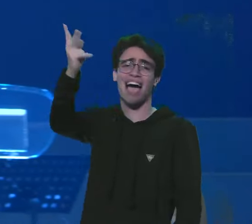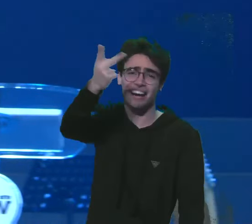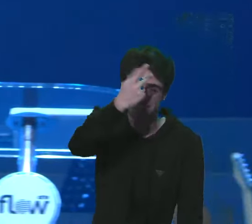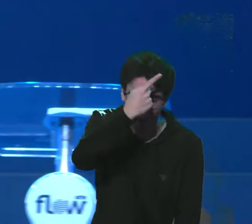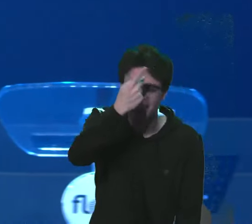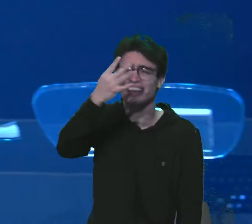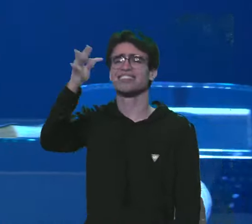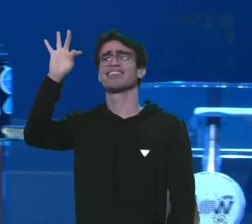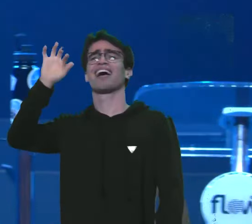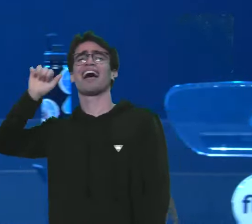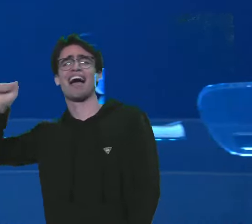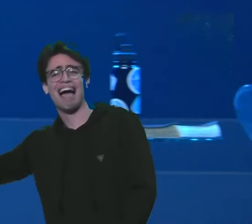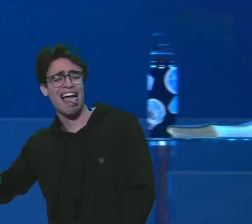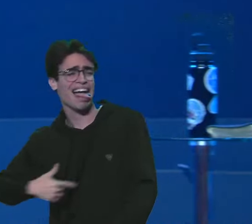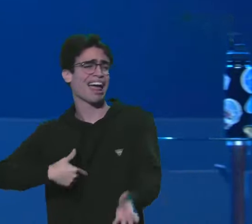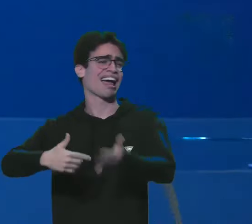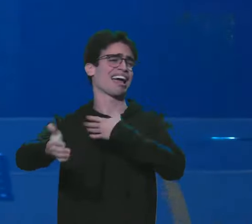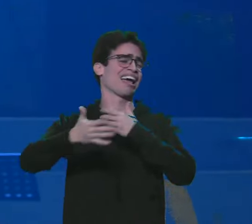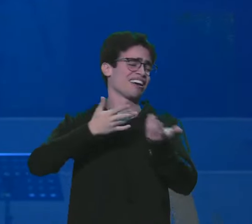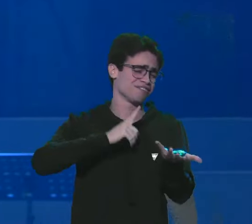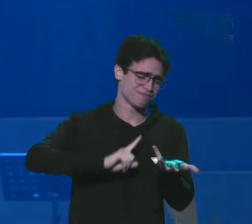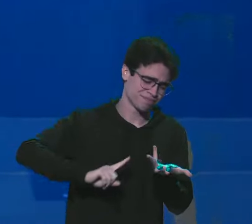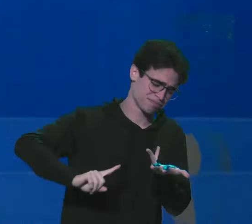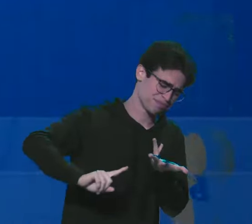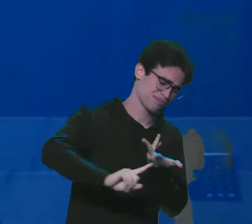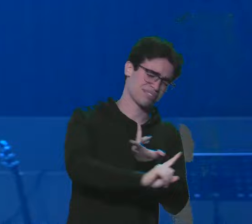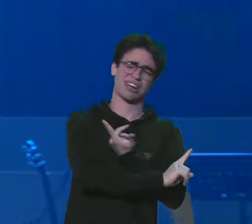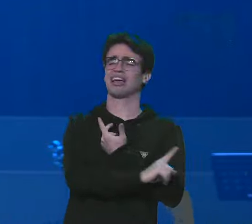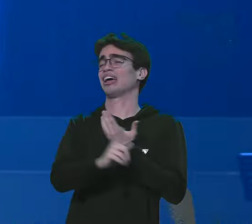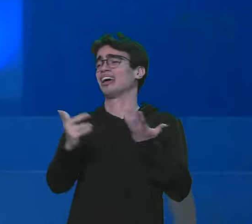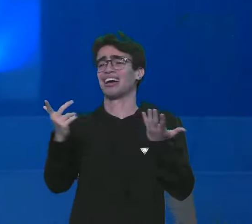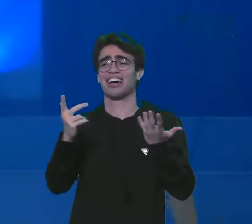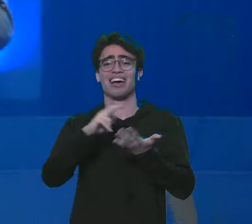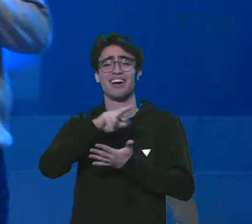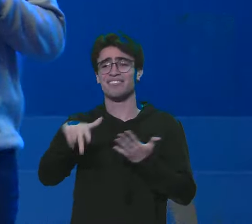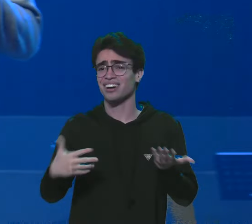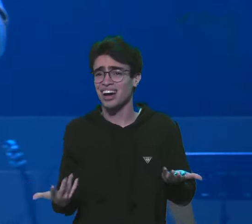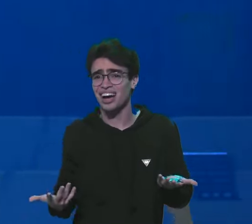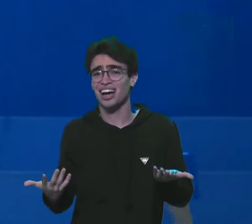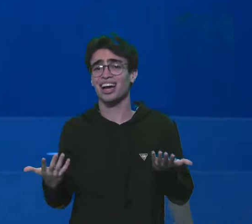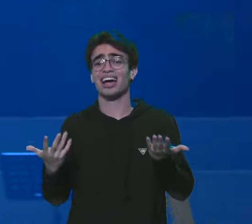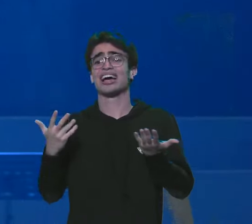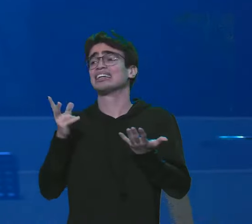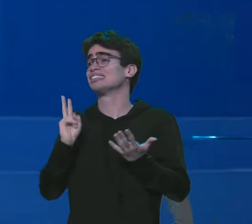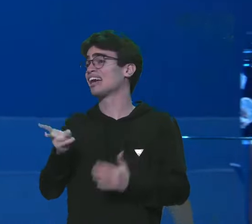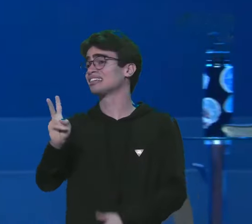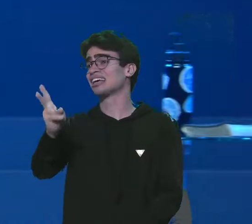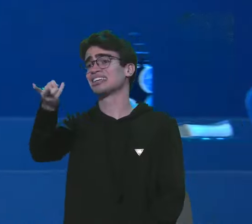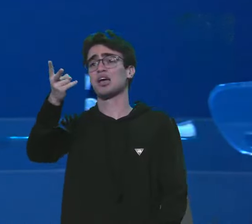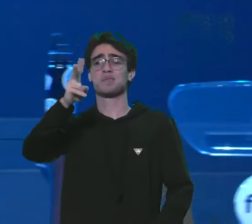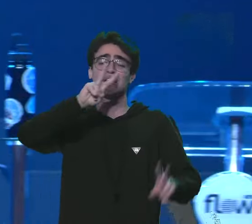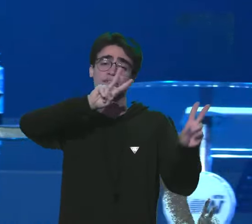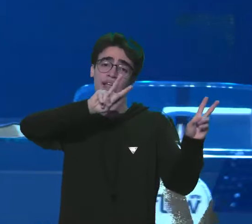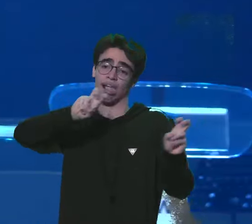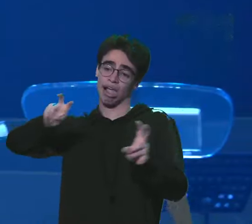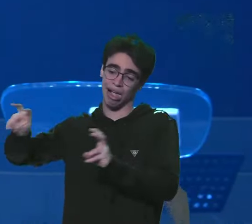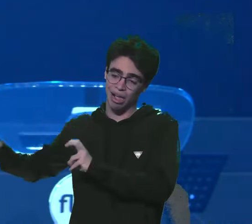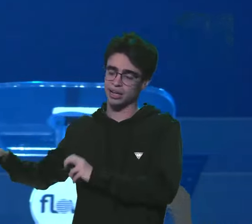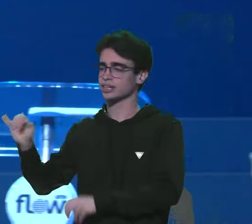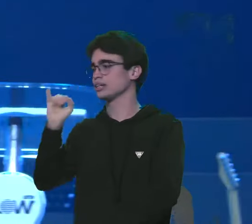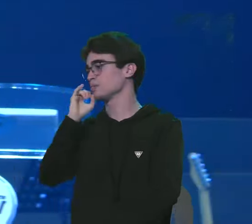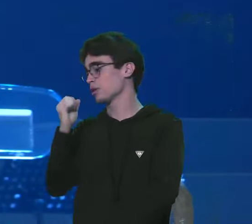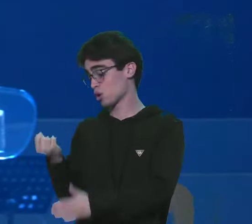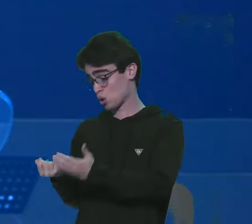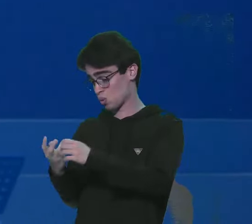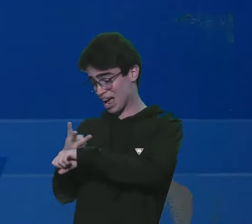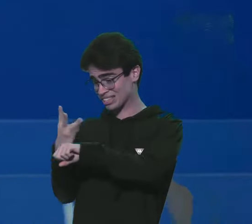TDA, transtorno não sei o quê, transtorno não sei o quê, papapá e tal. É sempre alguma coisa desse jeito. Você abre o meu WhatsApp,